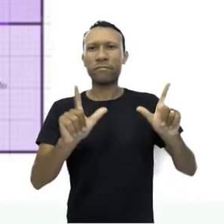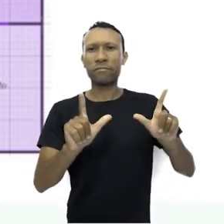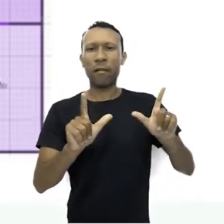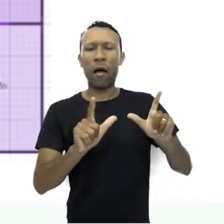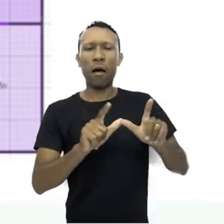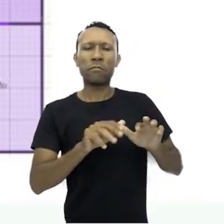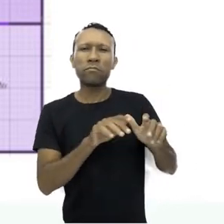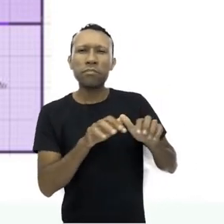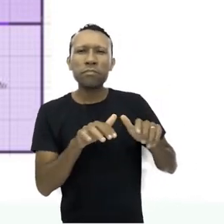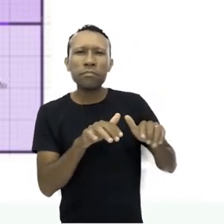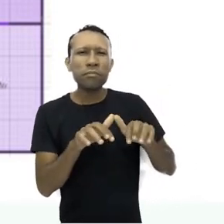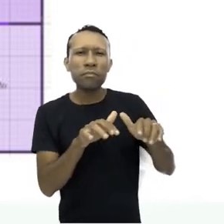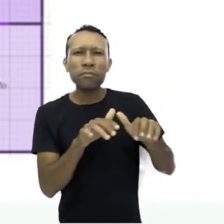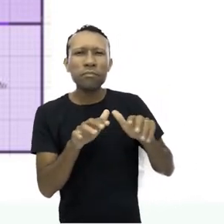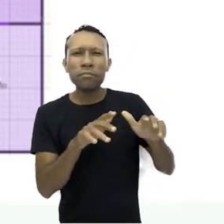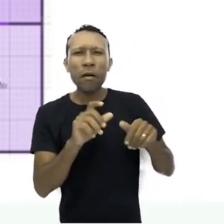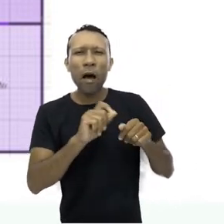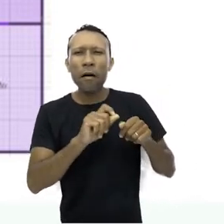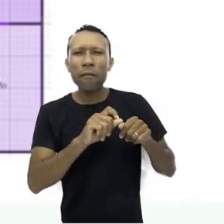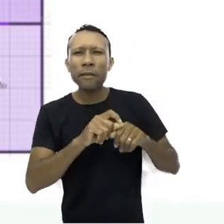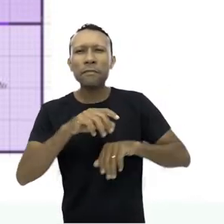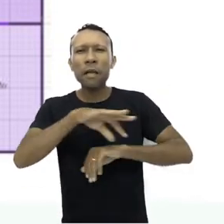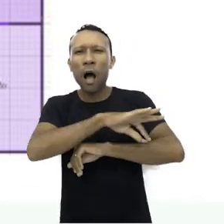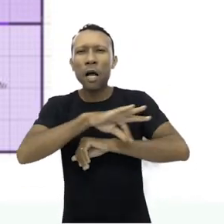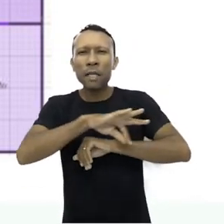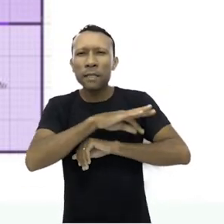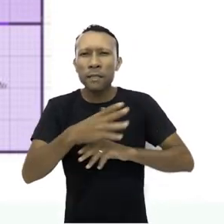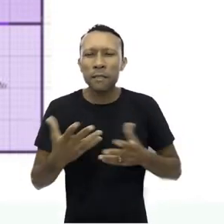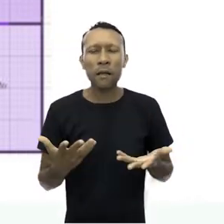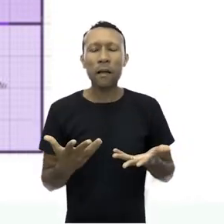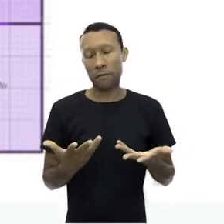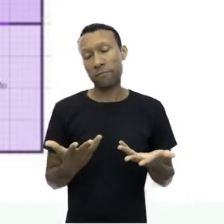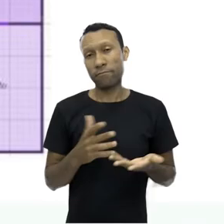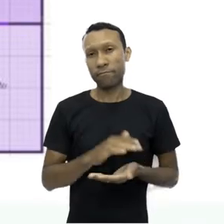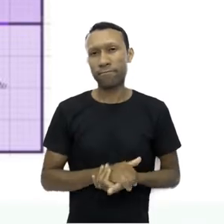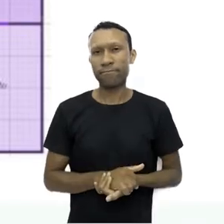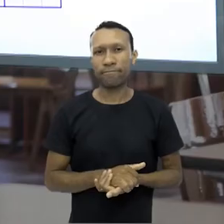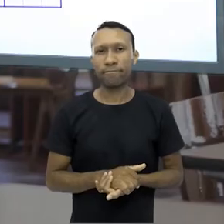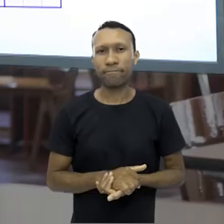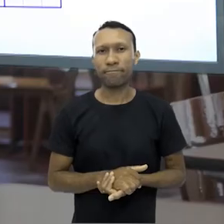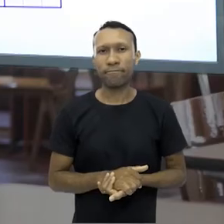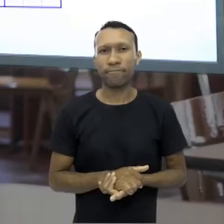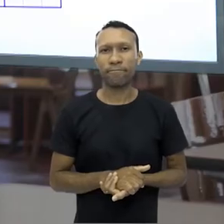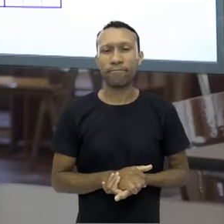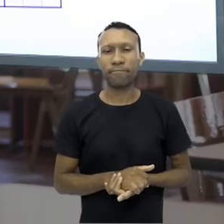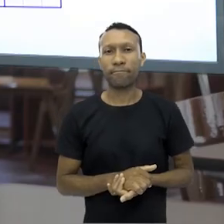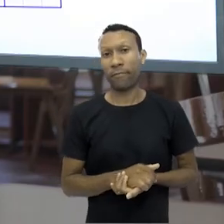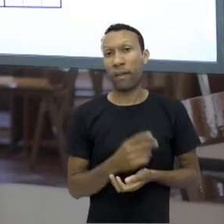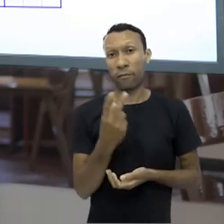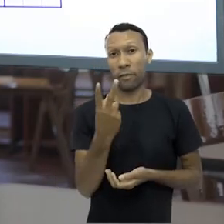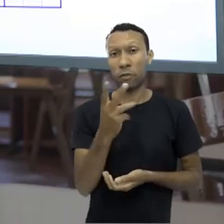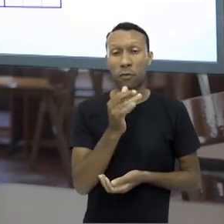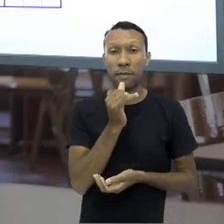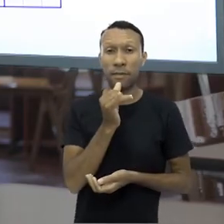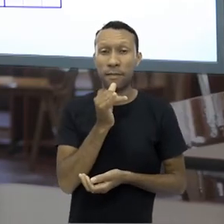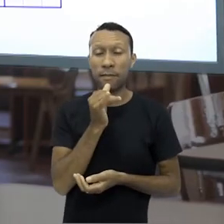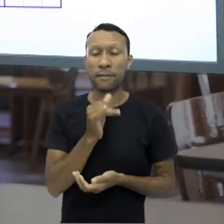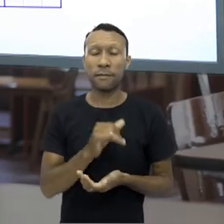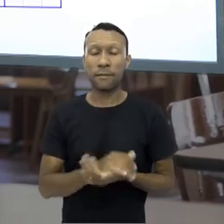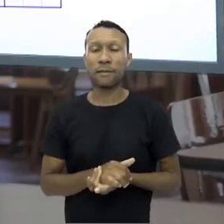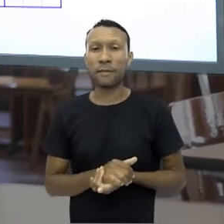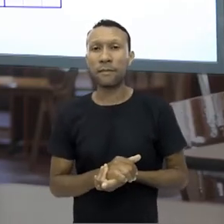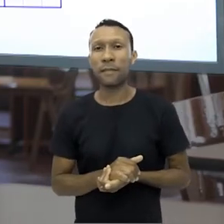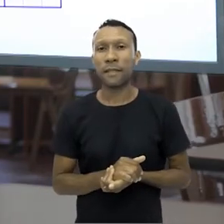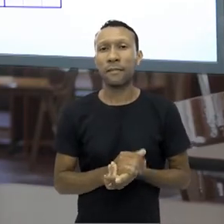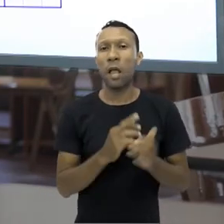AutoCAD, tá bom? É um programa que serve para fazer desenhos arquitetônicos, desenhos mecânicos, tá certo? Aí, ó, fiz 2 exemplos, 2 modelos da